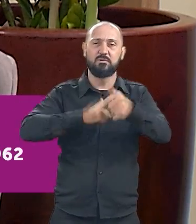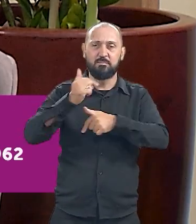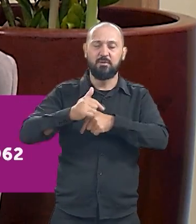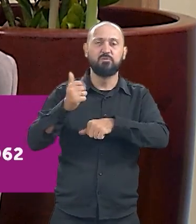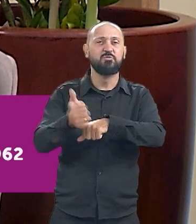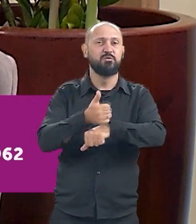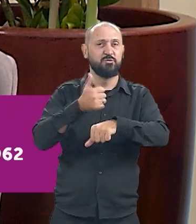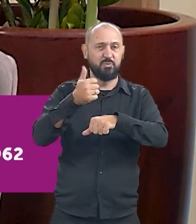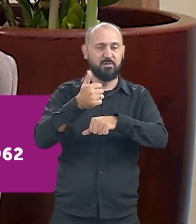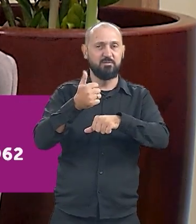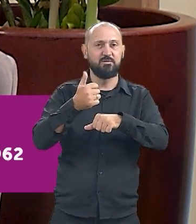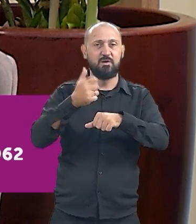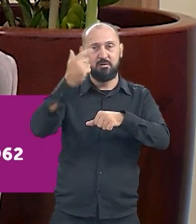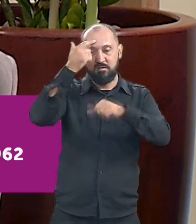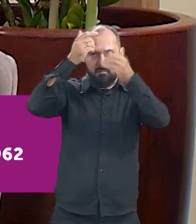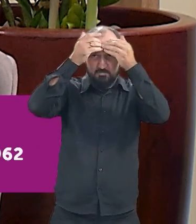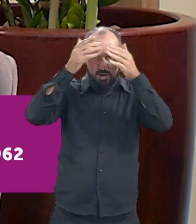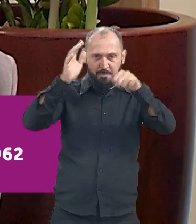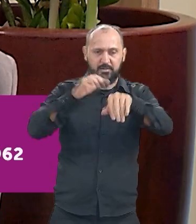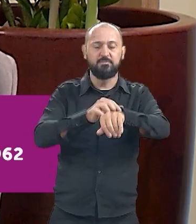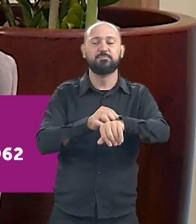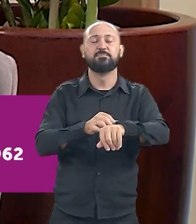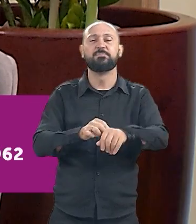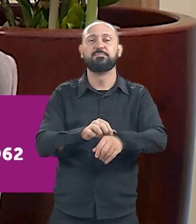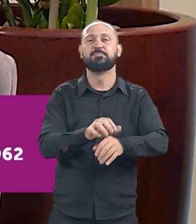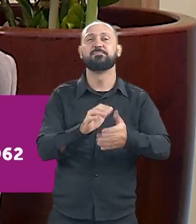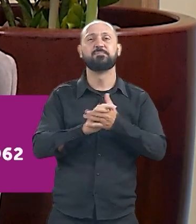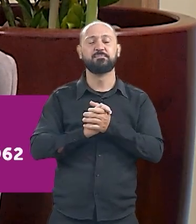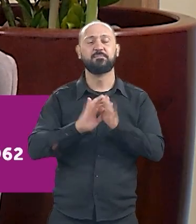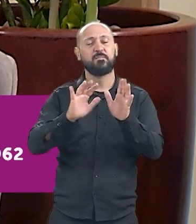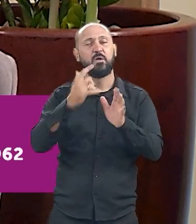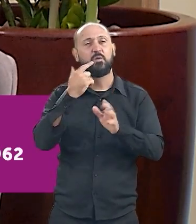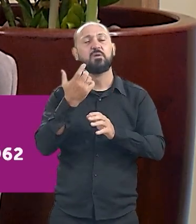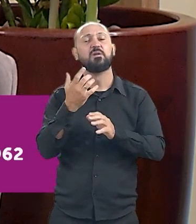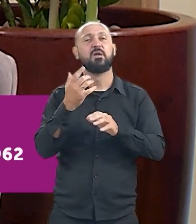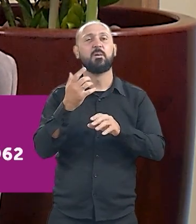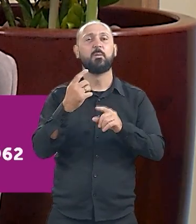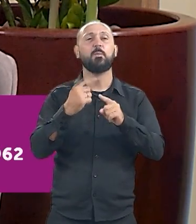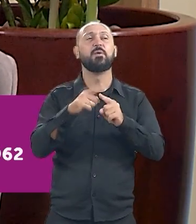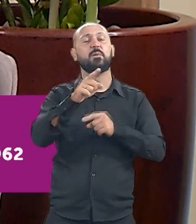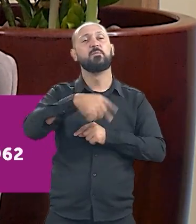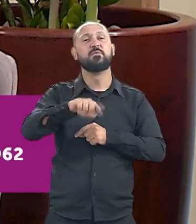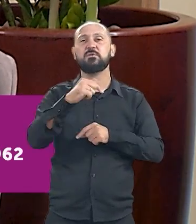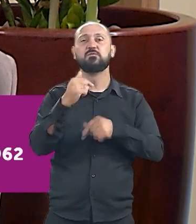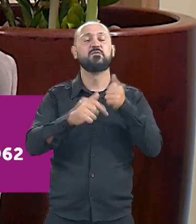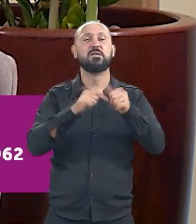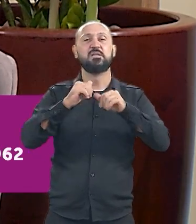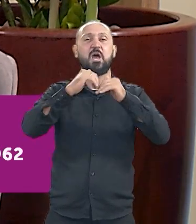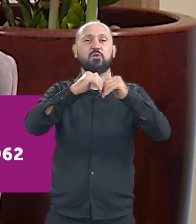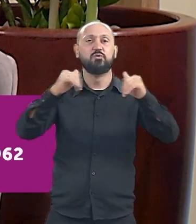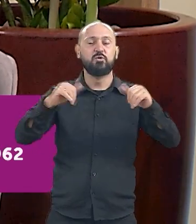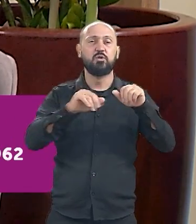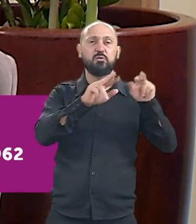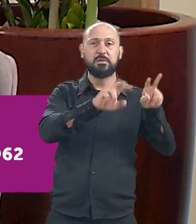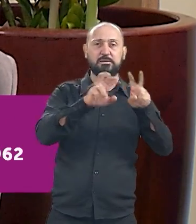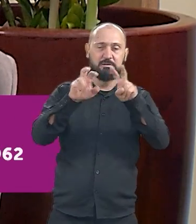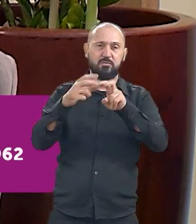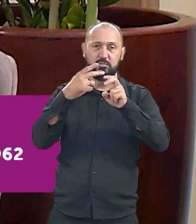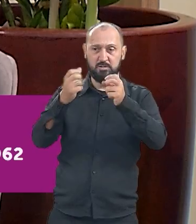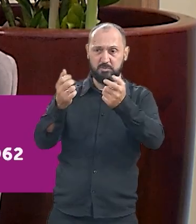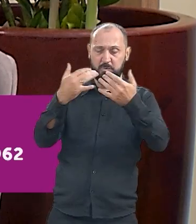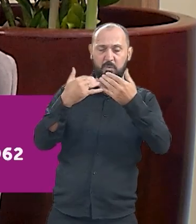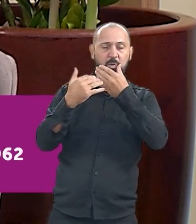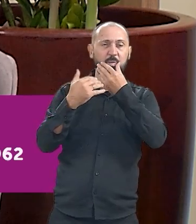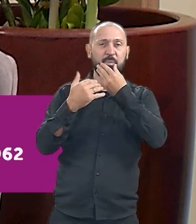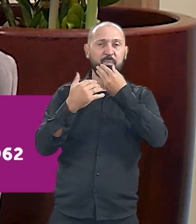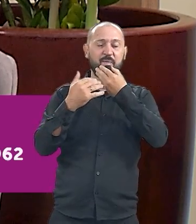aberta. Mas eu gostaria, até por vocês não fazerem distinção de assuntos, como você bem colocou, que a dor do outro,